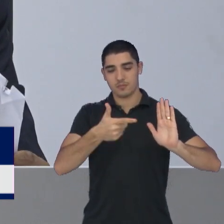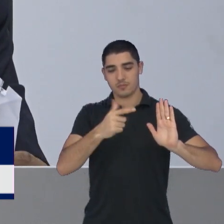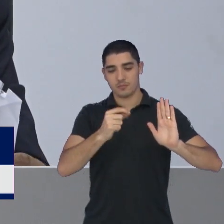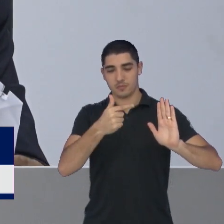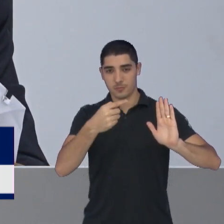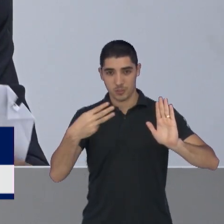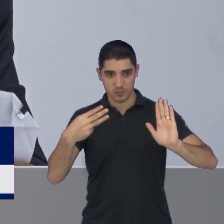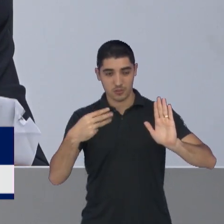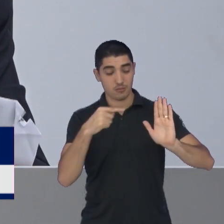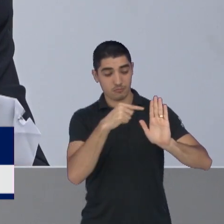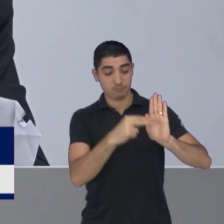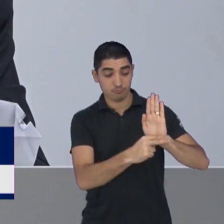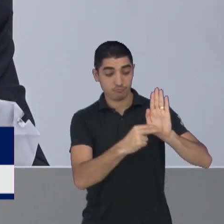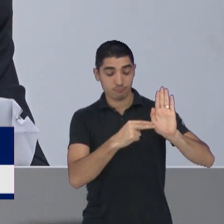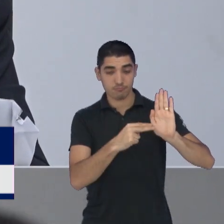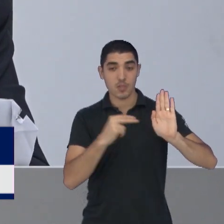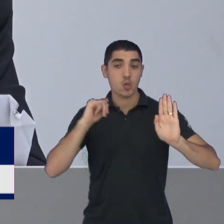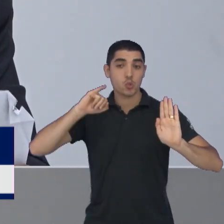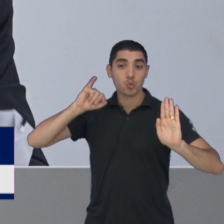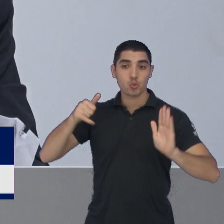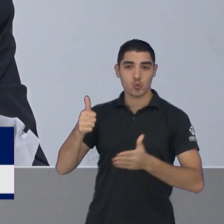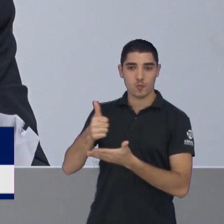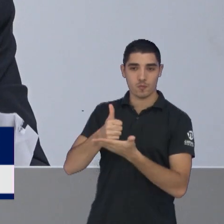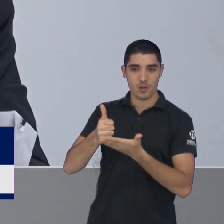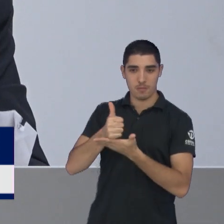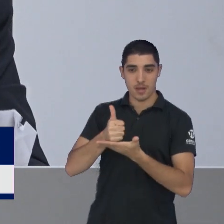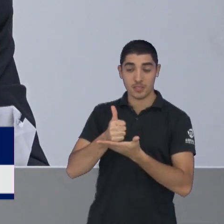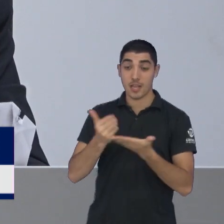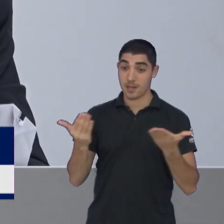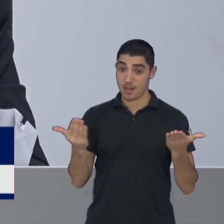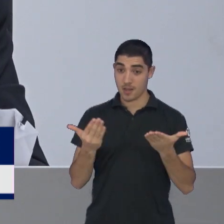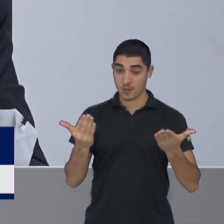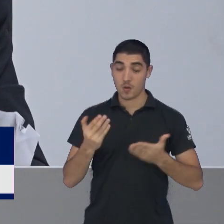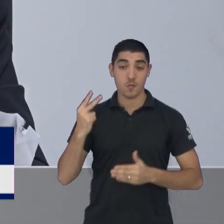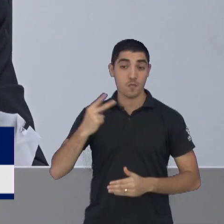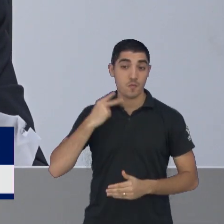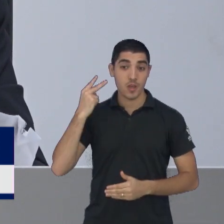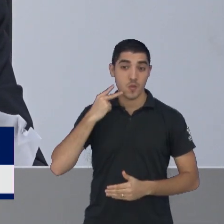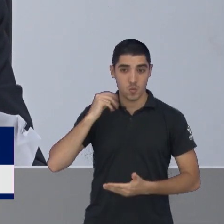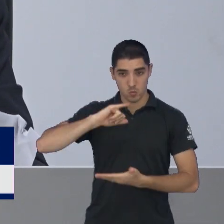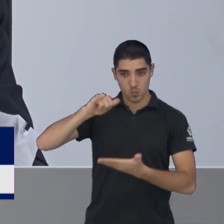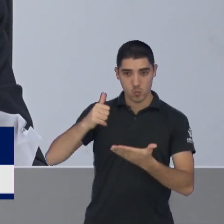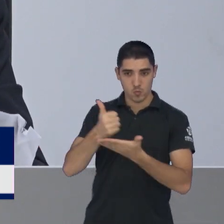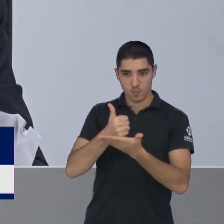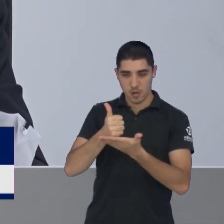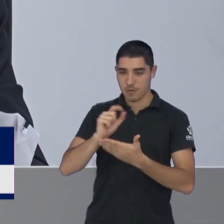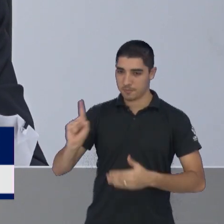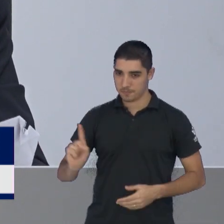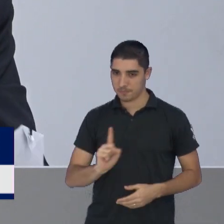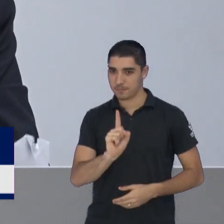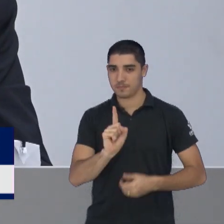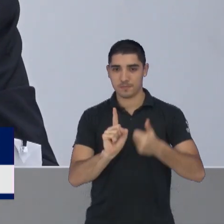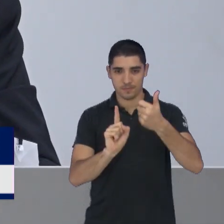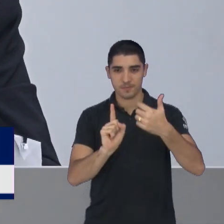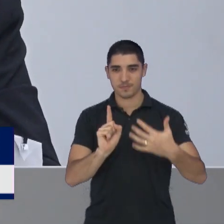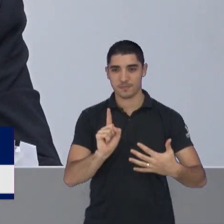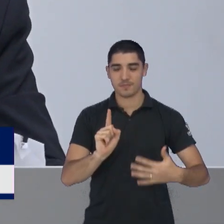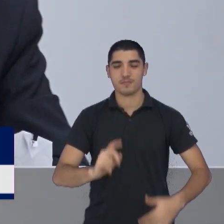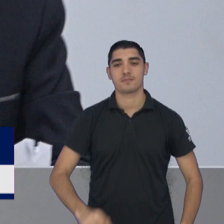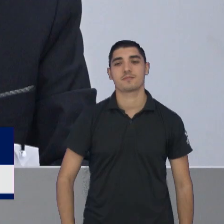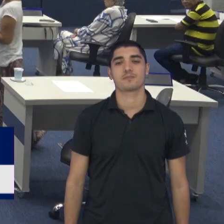258/2023, autoria do vereador Júnior da Farmácia. Escrito para falar no processo, o vereador Júnior da Farmácia.